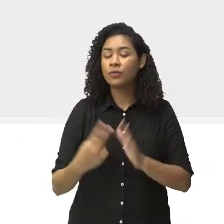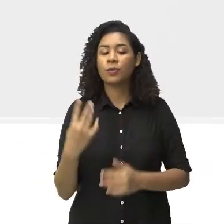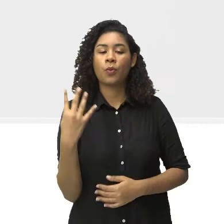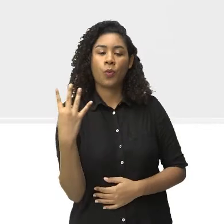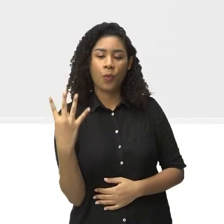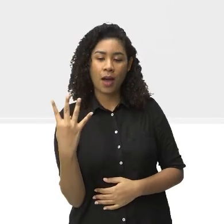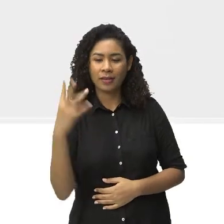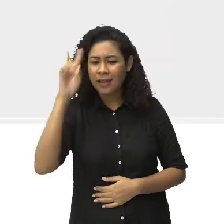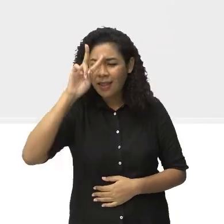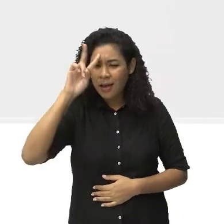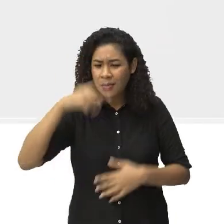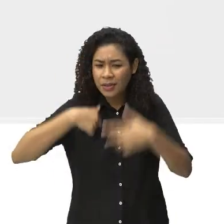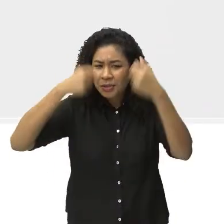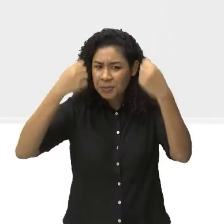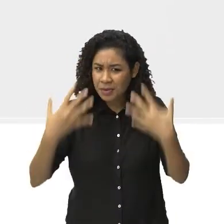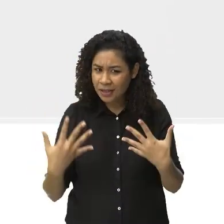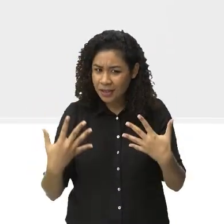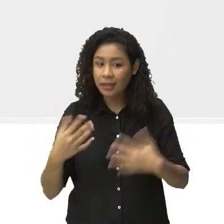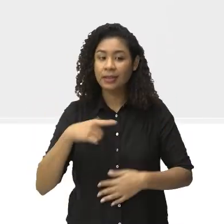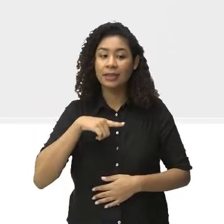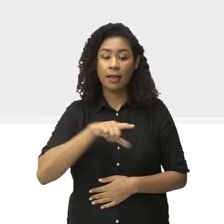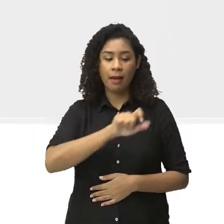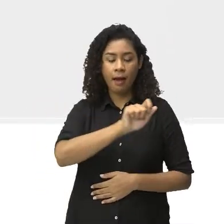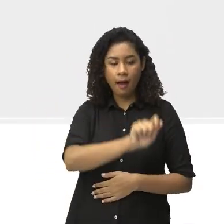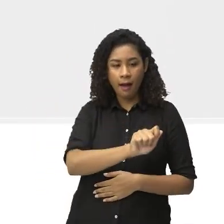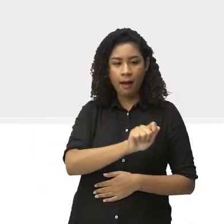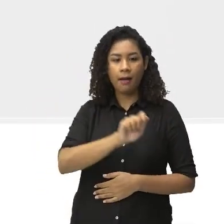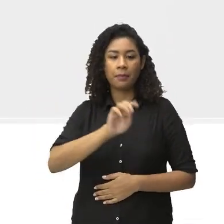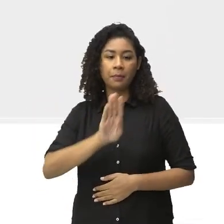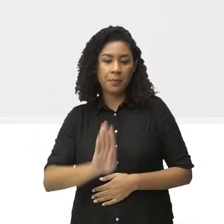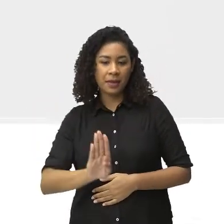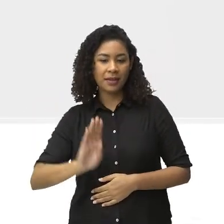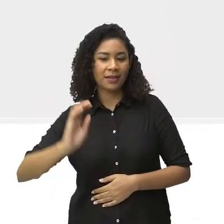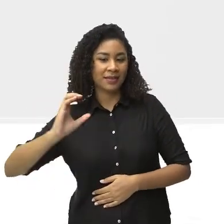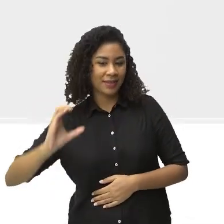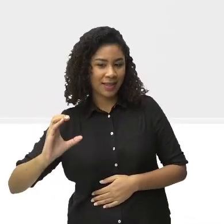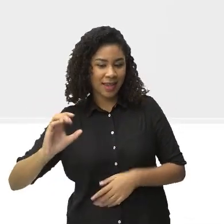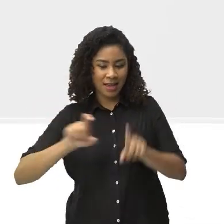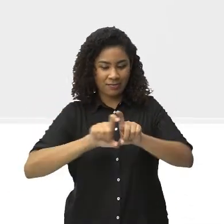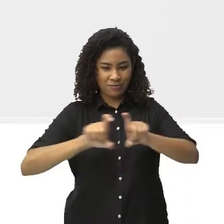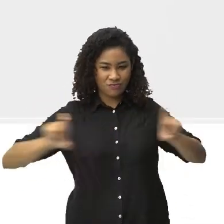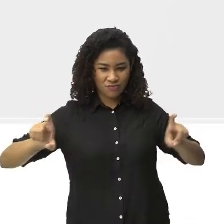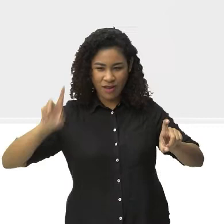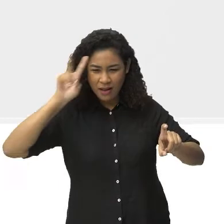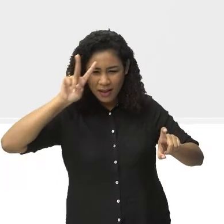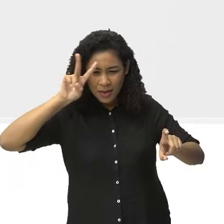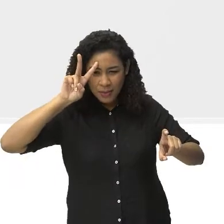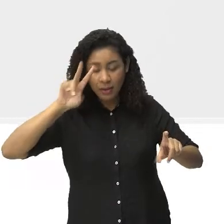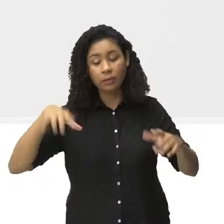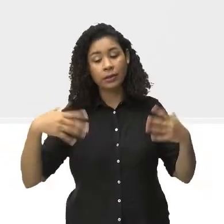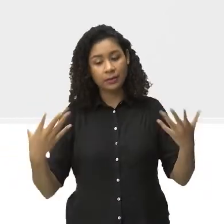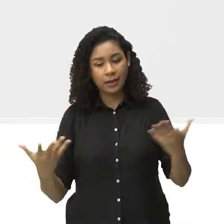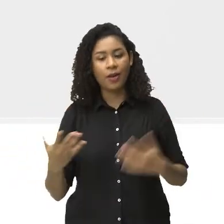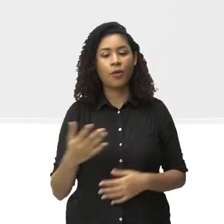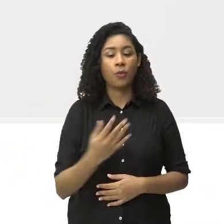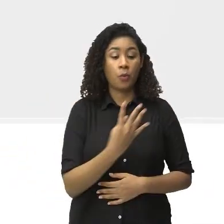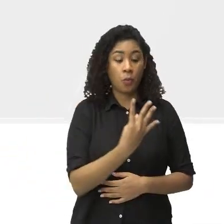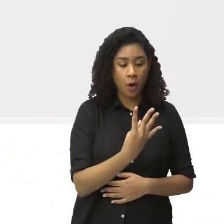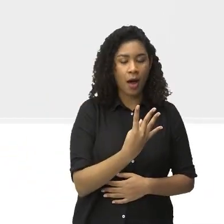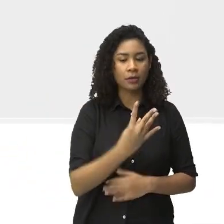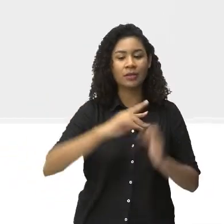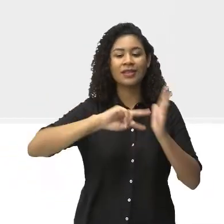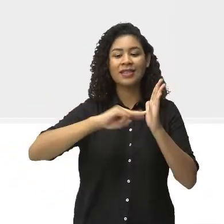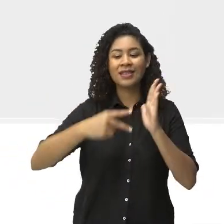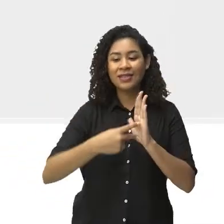tenho A, B e C? Então, o A vai ser 4. No